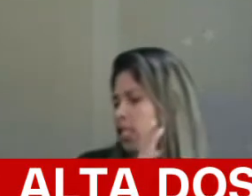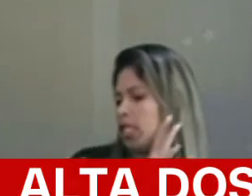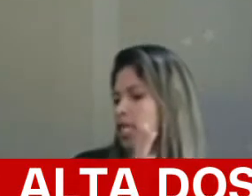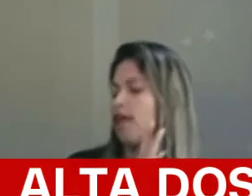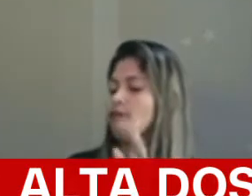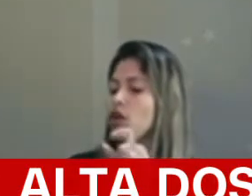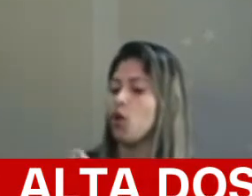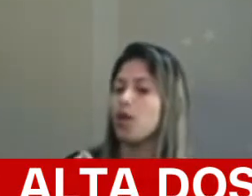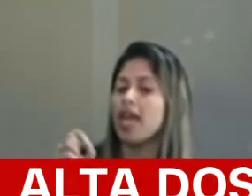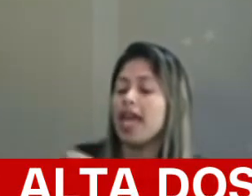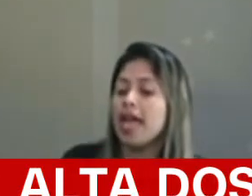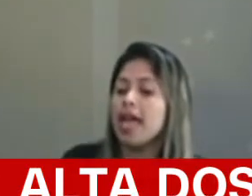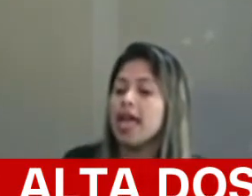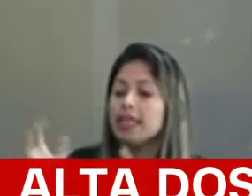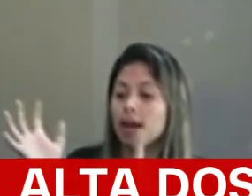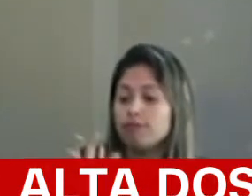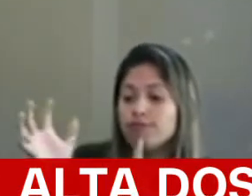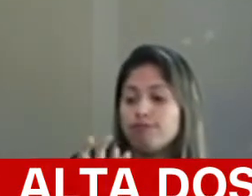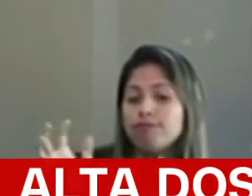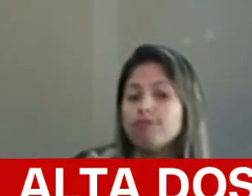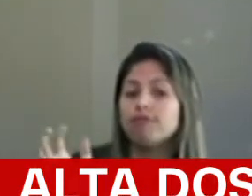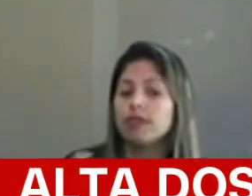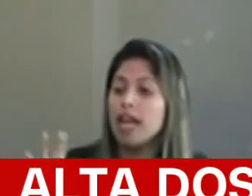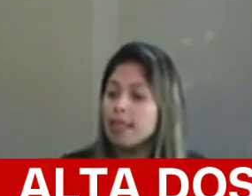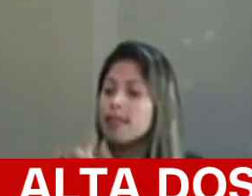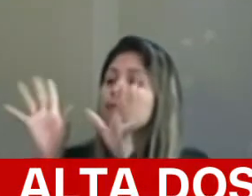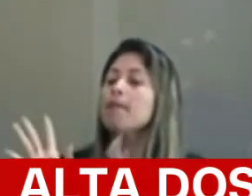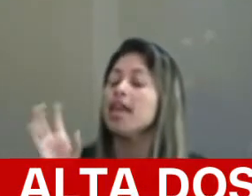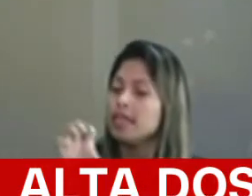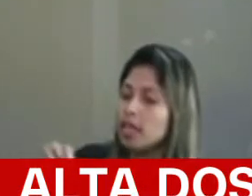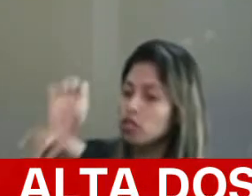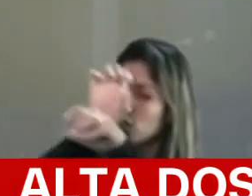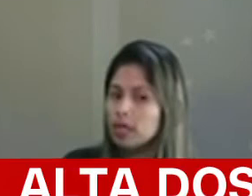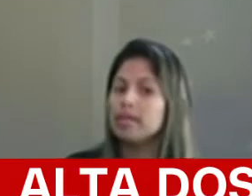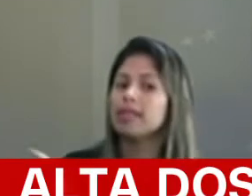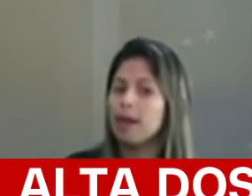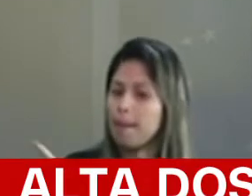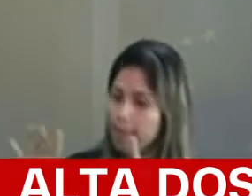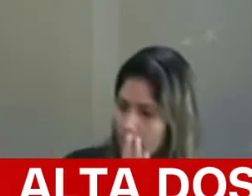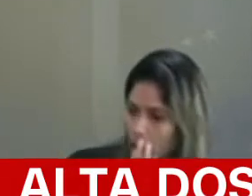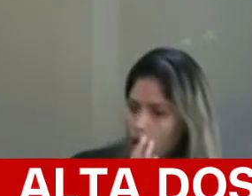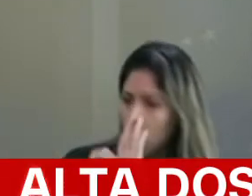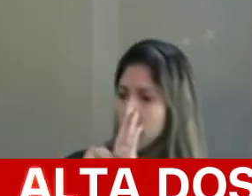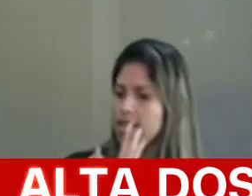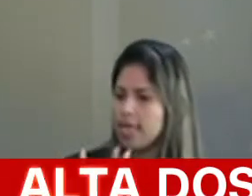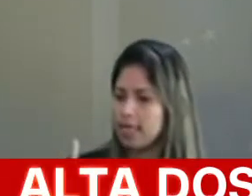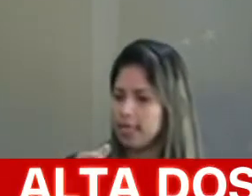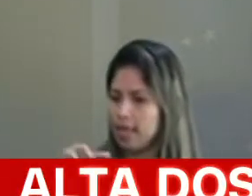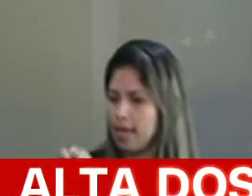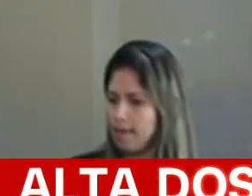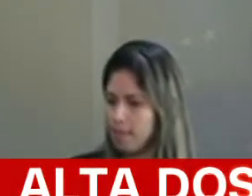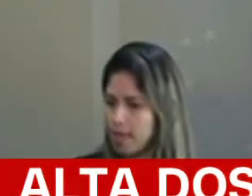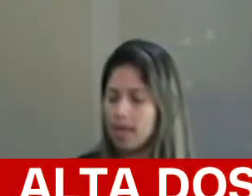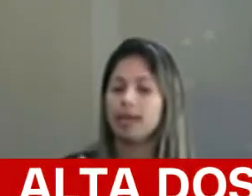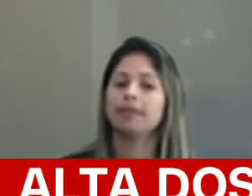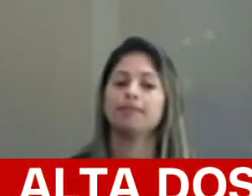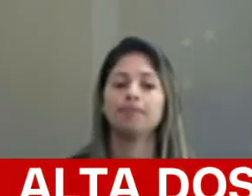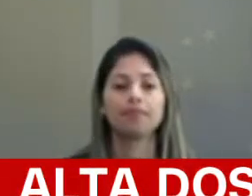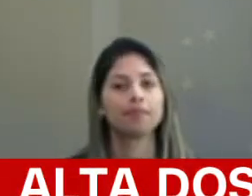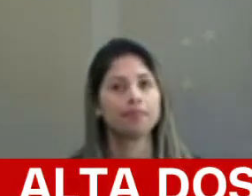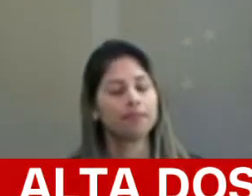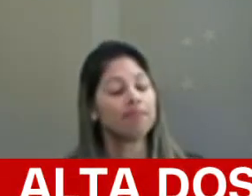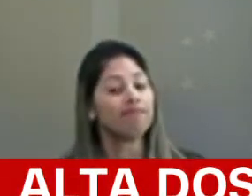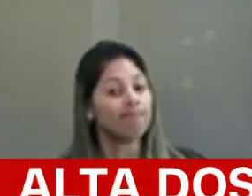dos estados da federação de poder fixar as suas alíquotas de ICMS. A essencialidade dos bens